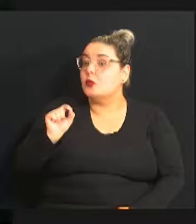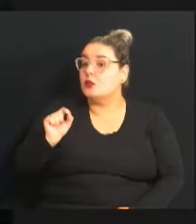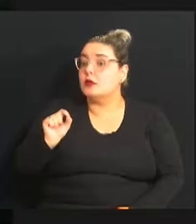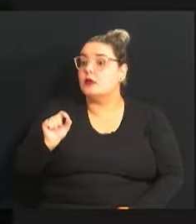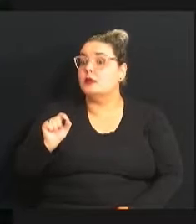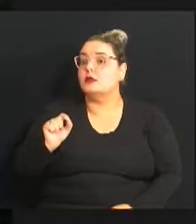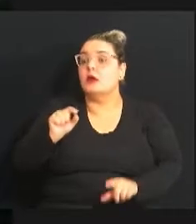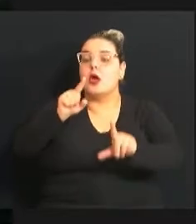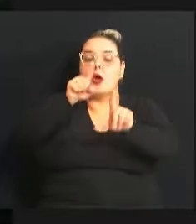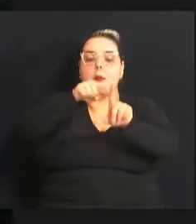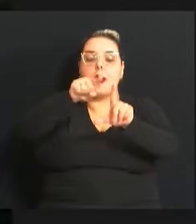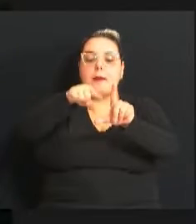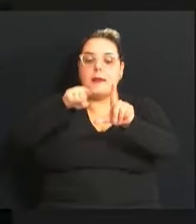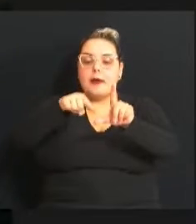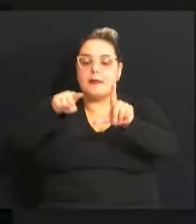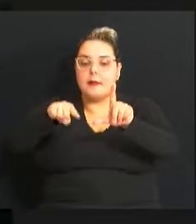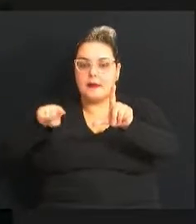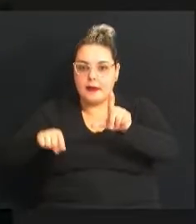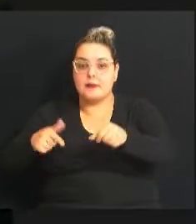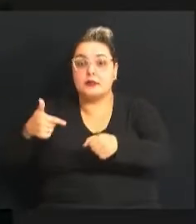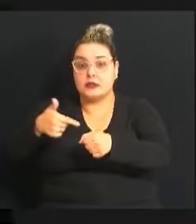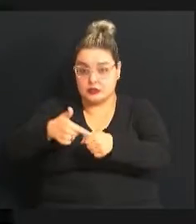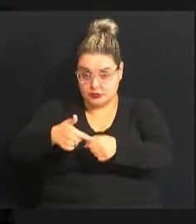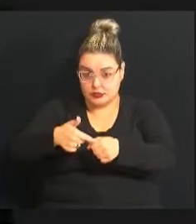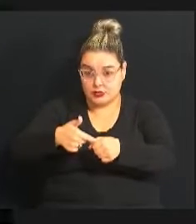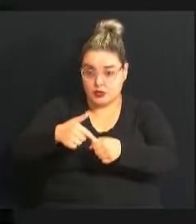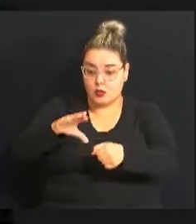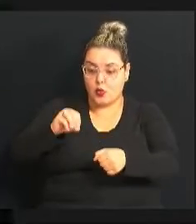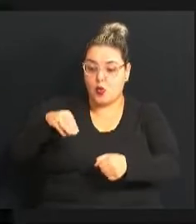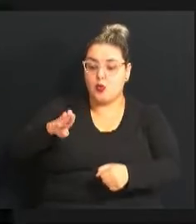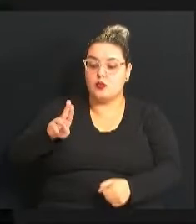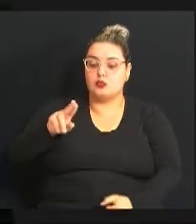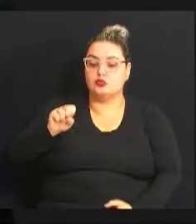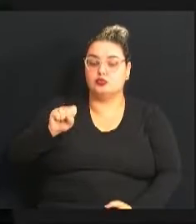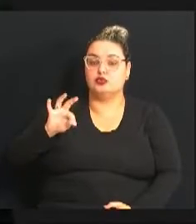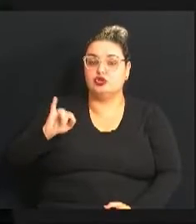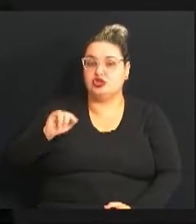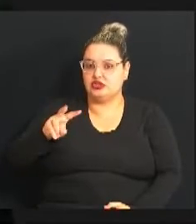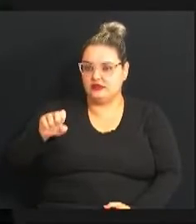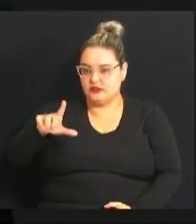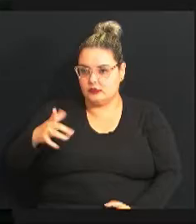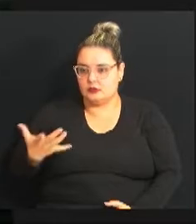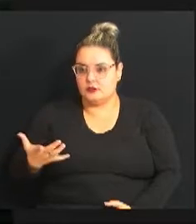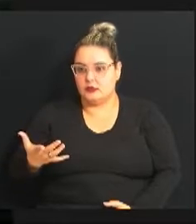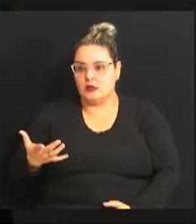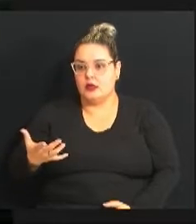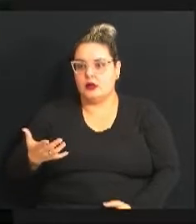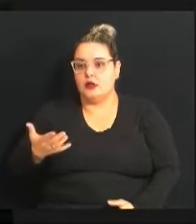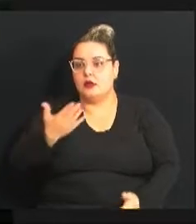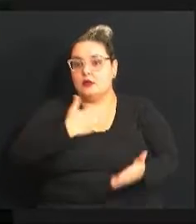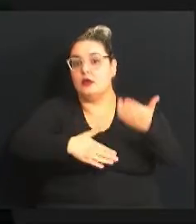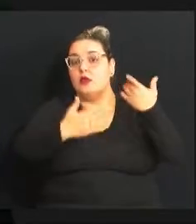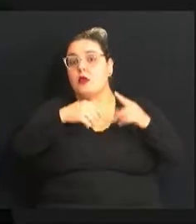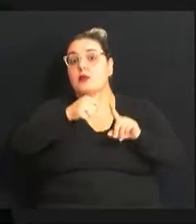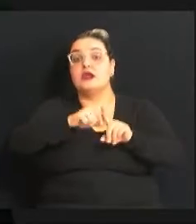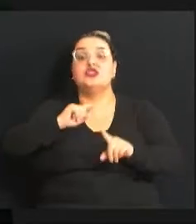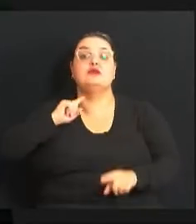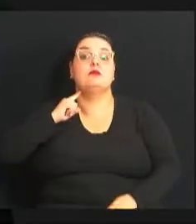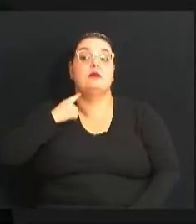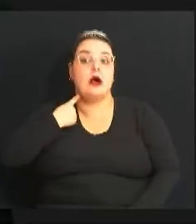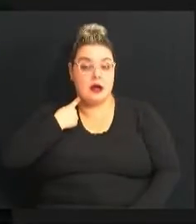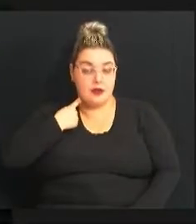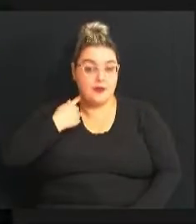teve no preço dos combustíveis, levou o preço dos combustíveis a mais ou menos o patamar que eles estavam lá em maio, né?